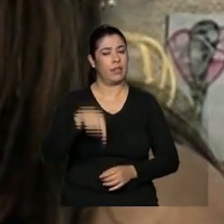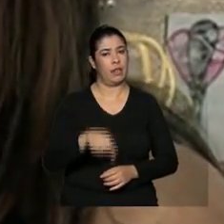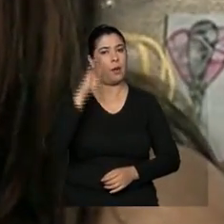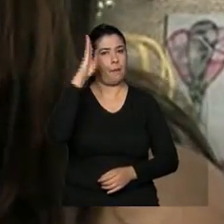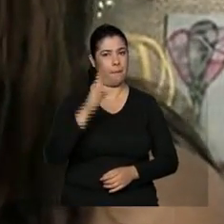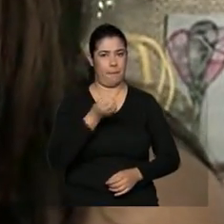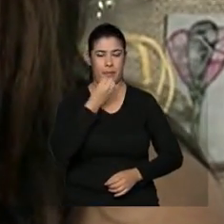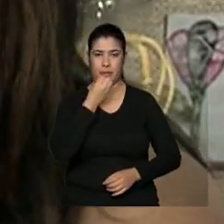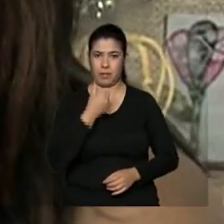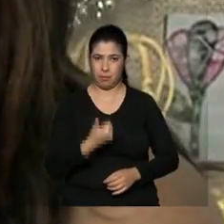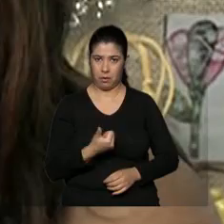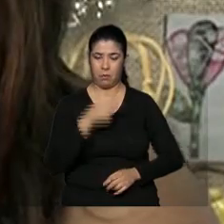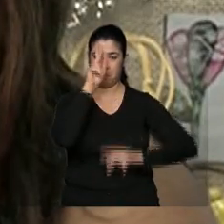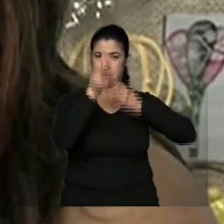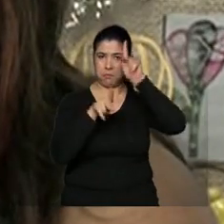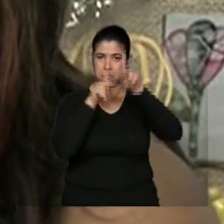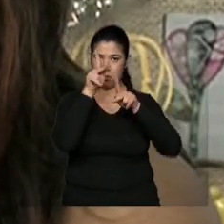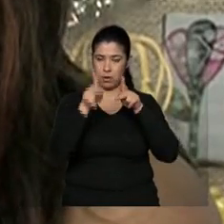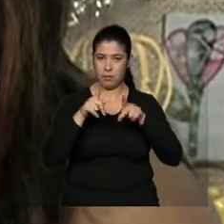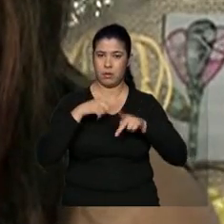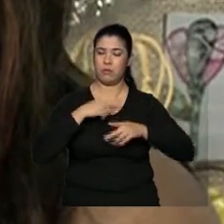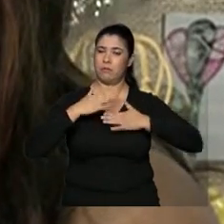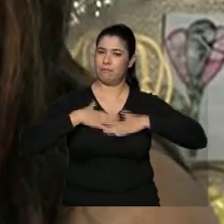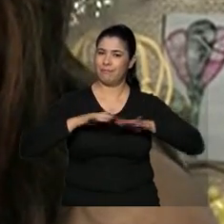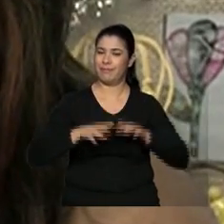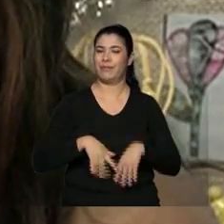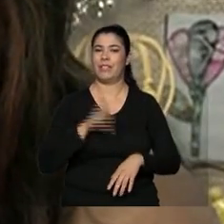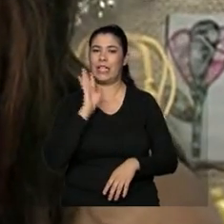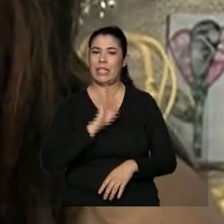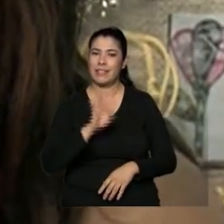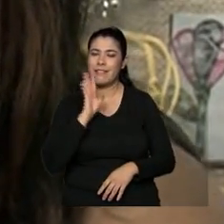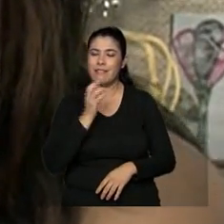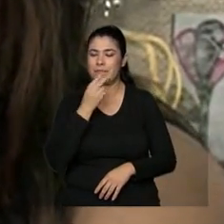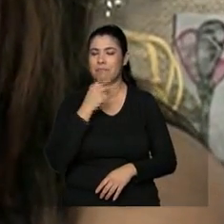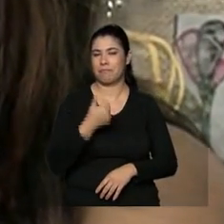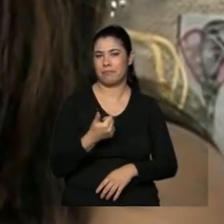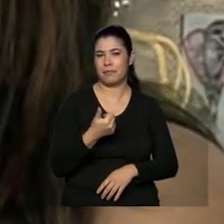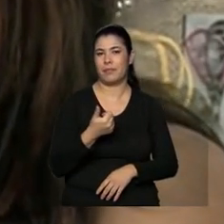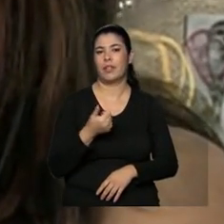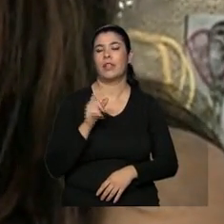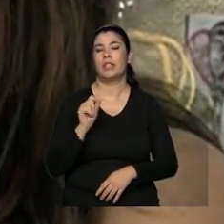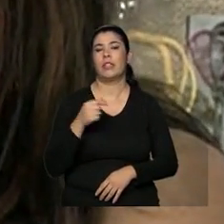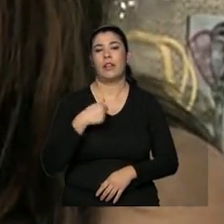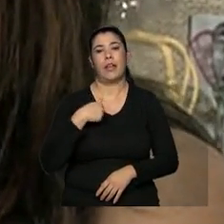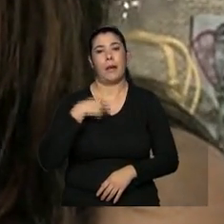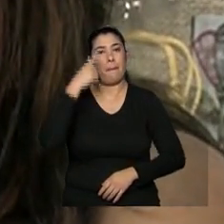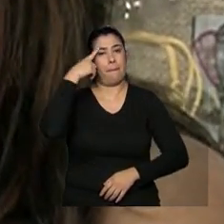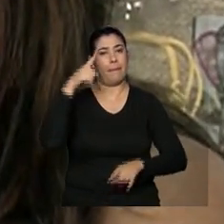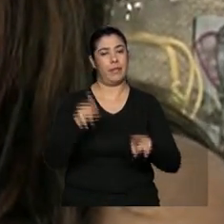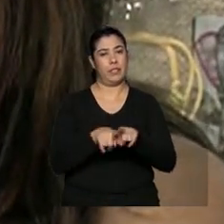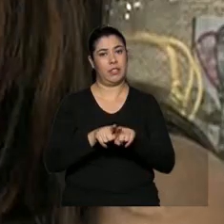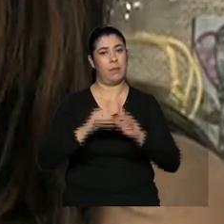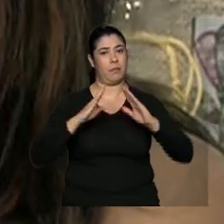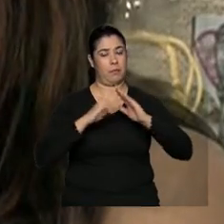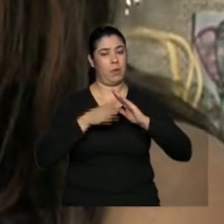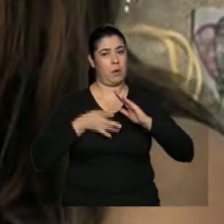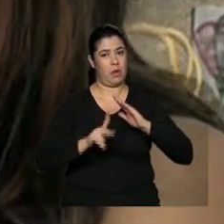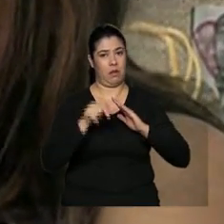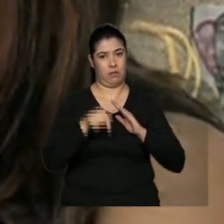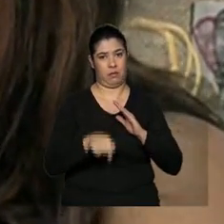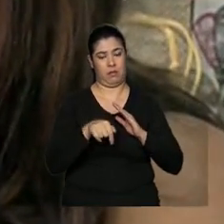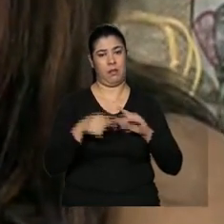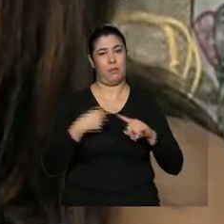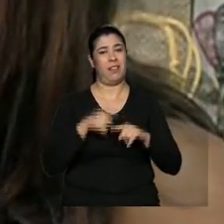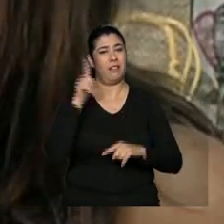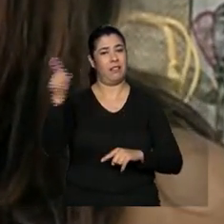bom, os brasileiros são muito simpáticos, são bons. Porque eu penso também morar aqui, porque